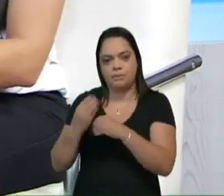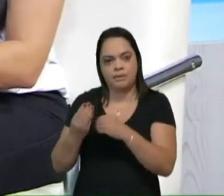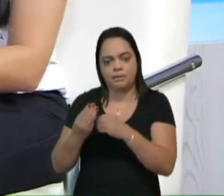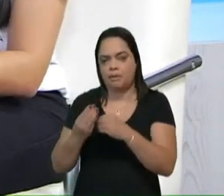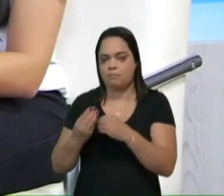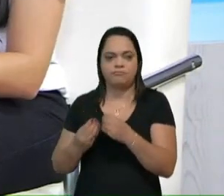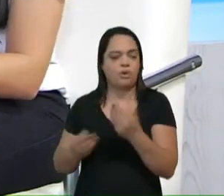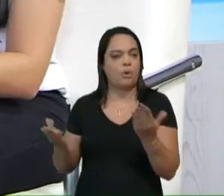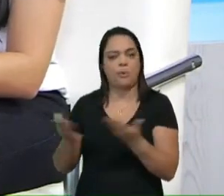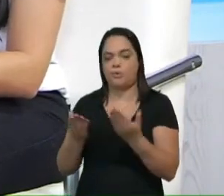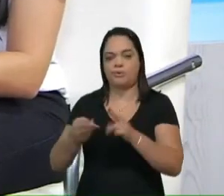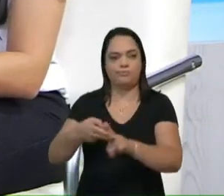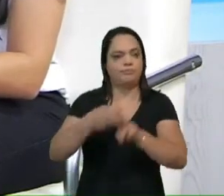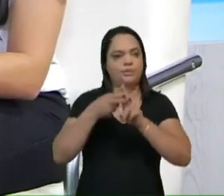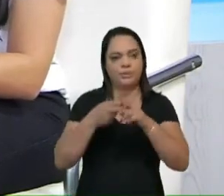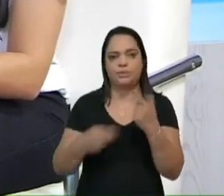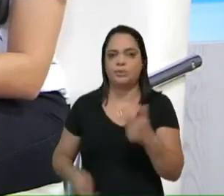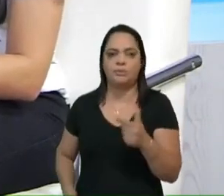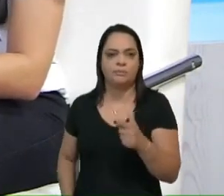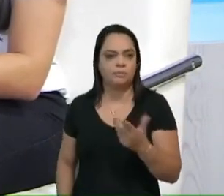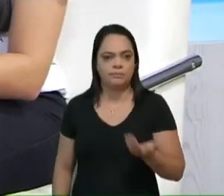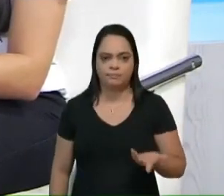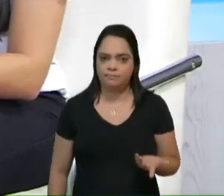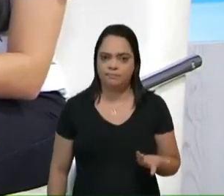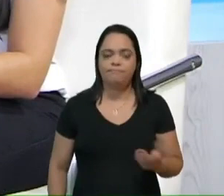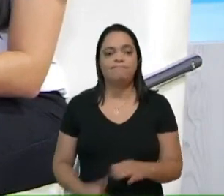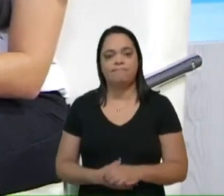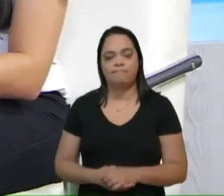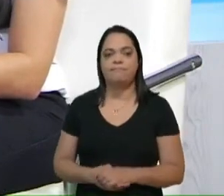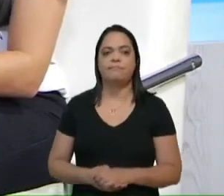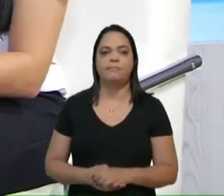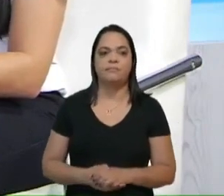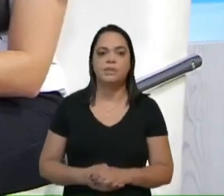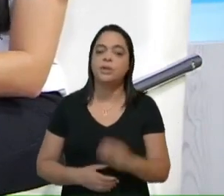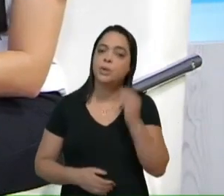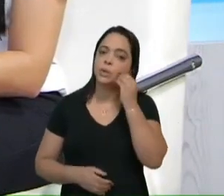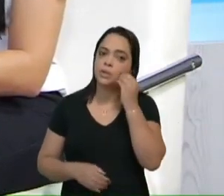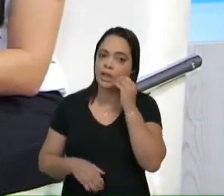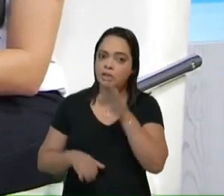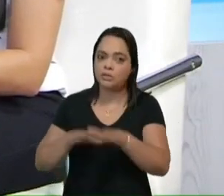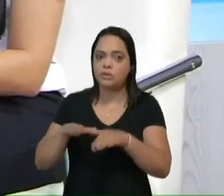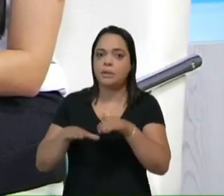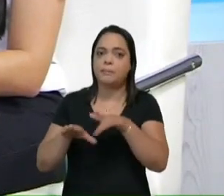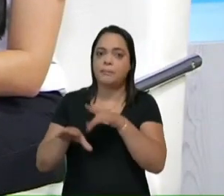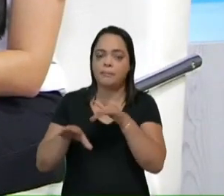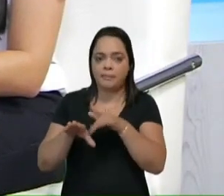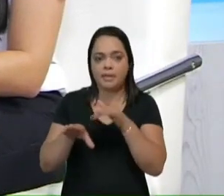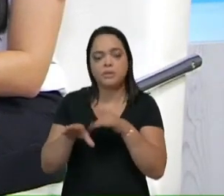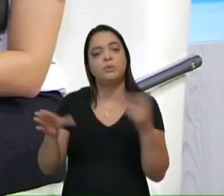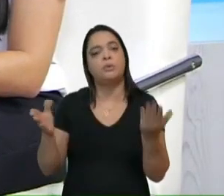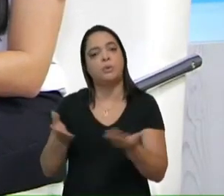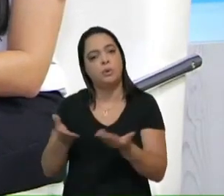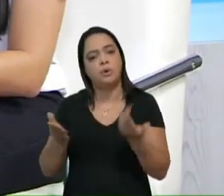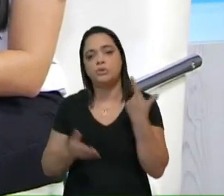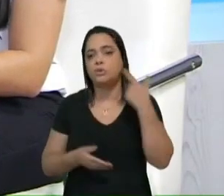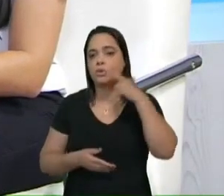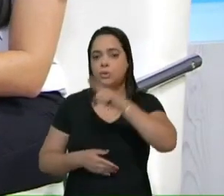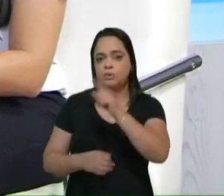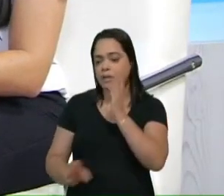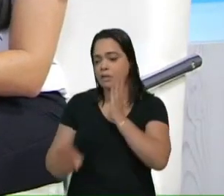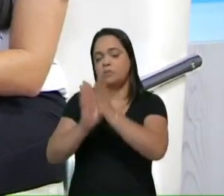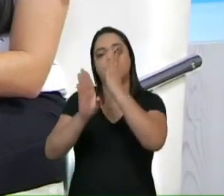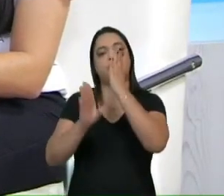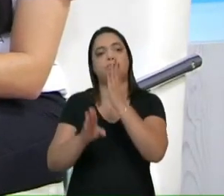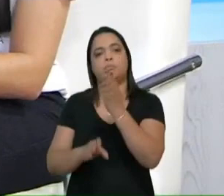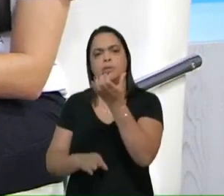não é oferecido hoje pela rede eh pública de saúde mas o teste do pezinho né Eh hoje ele consegue triar